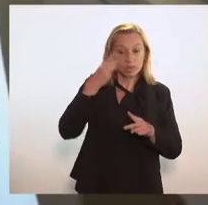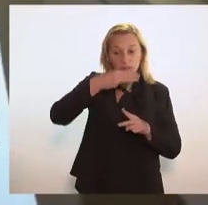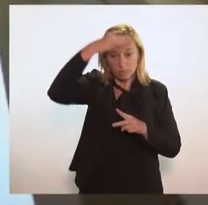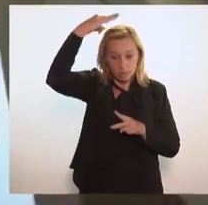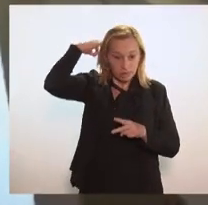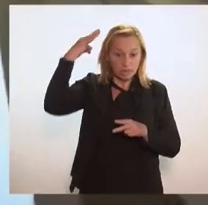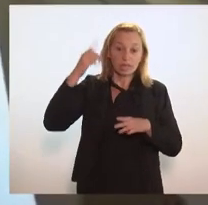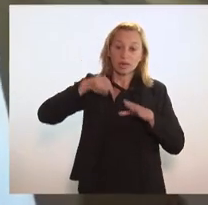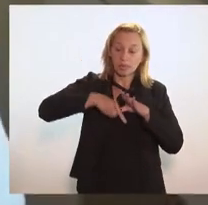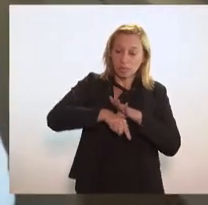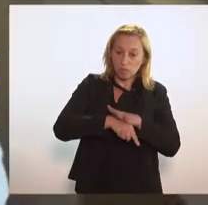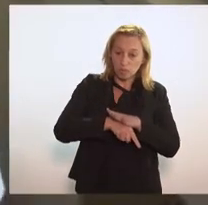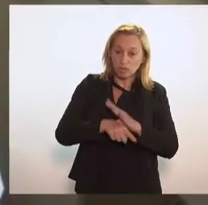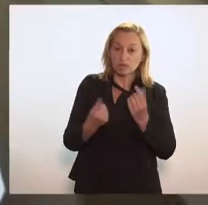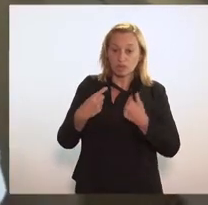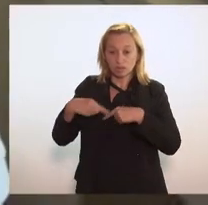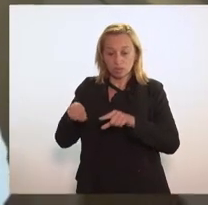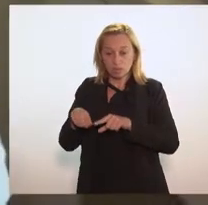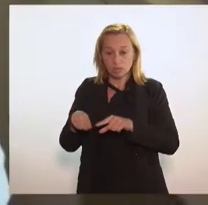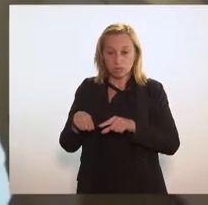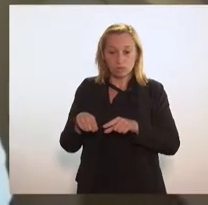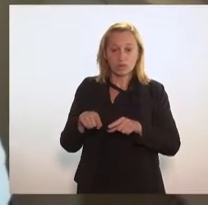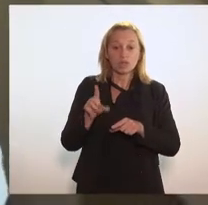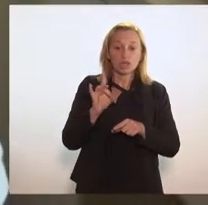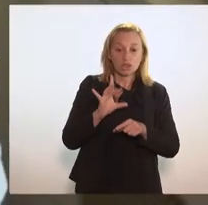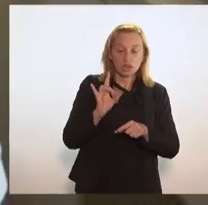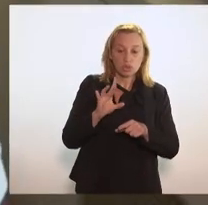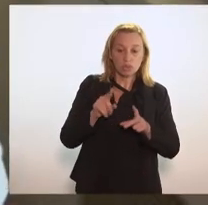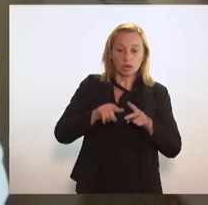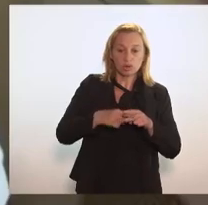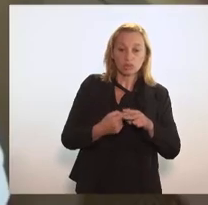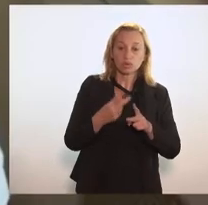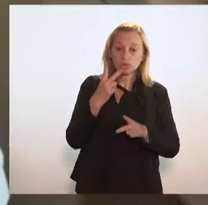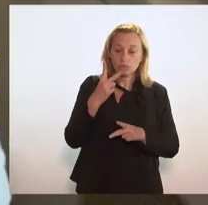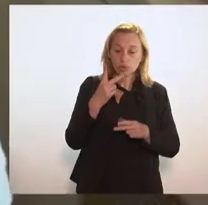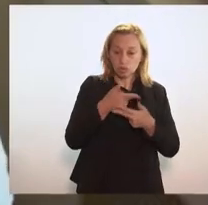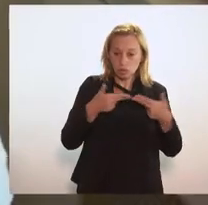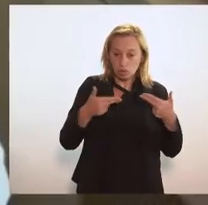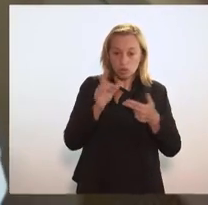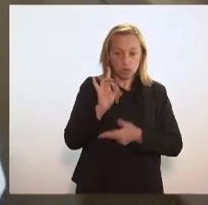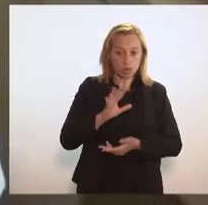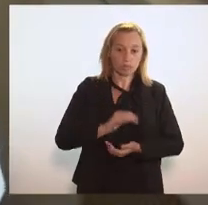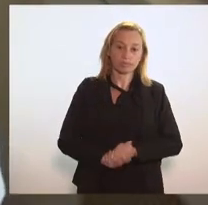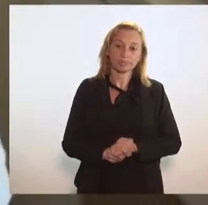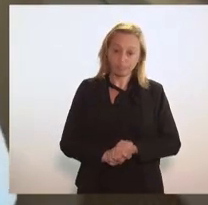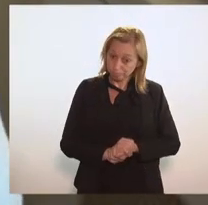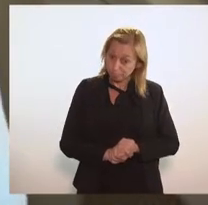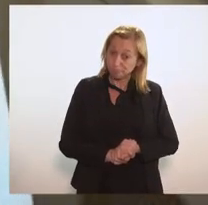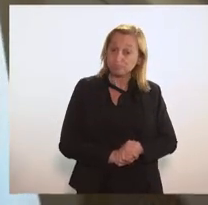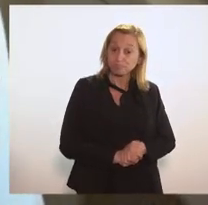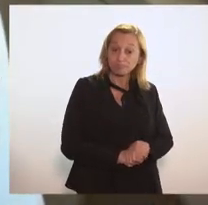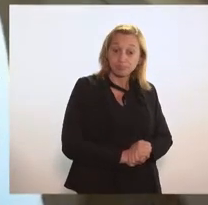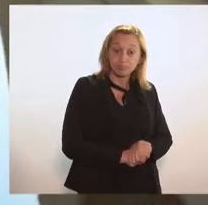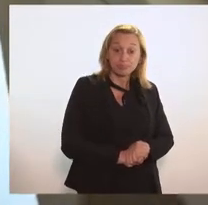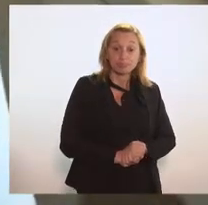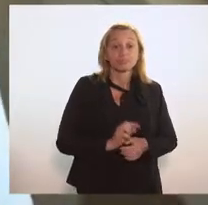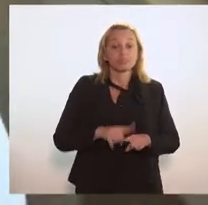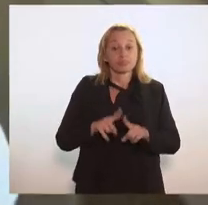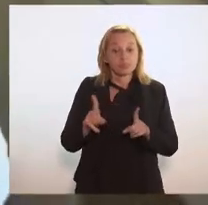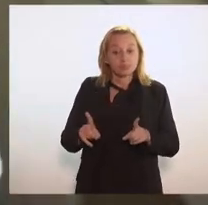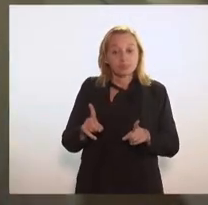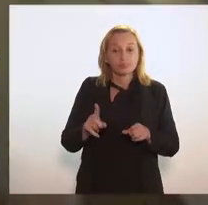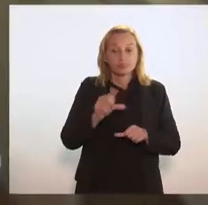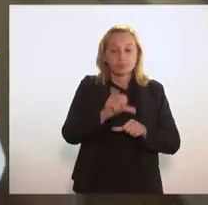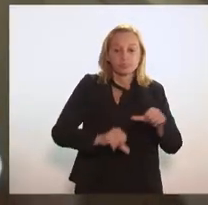daí a profunda de inteligência ele só consertou esquisitos não esquisitos É mas